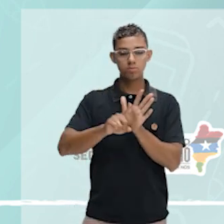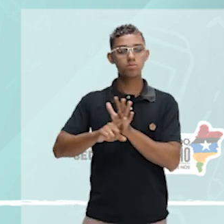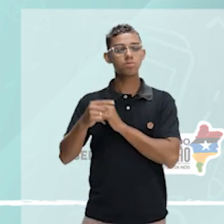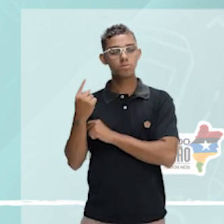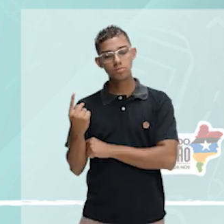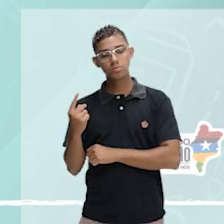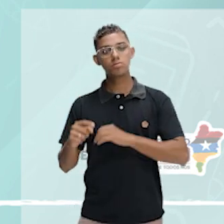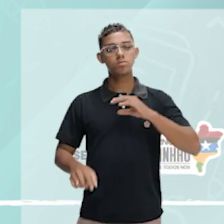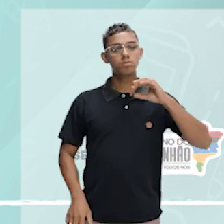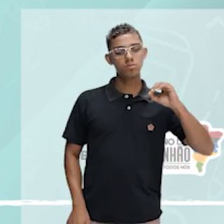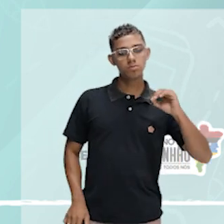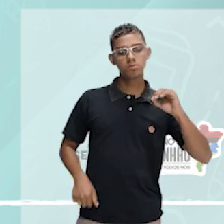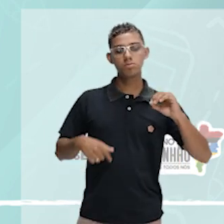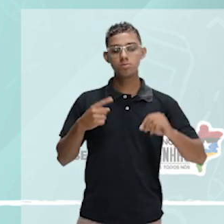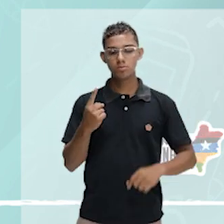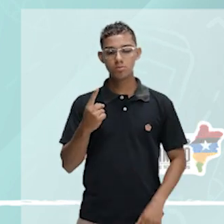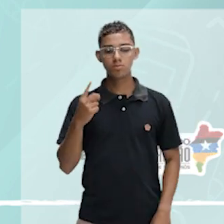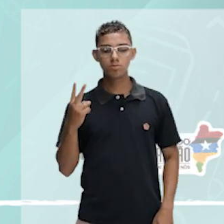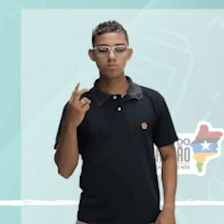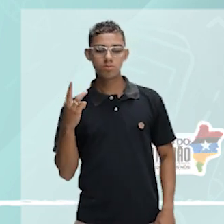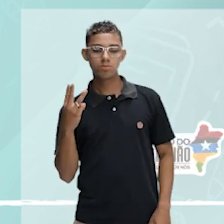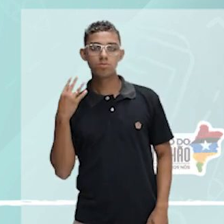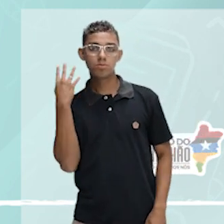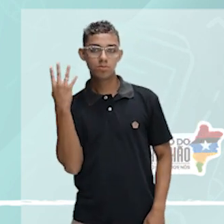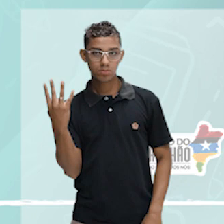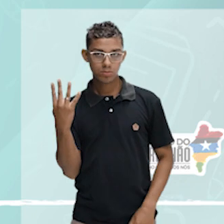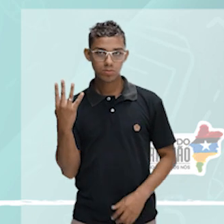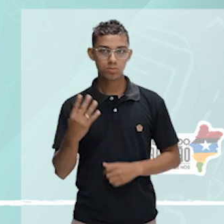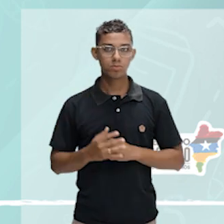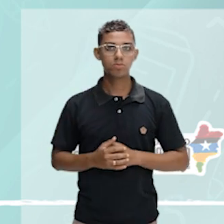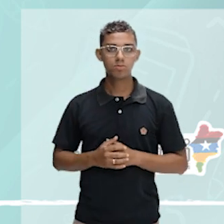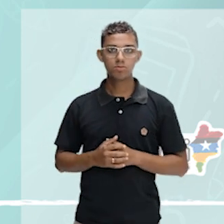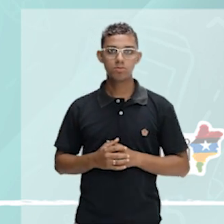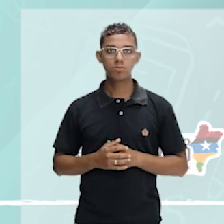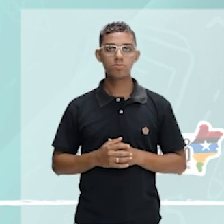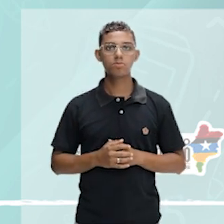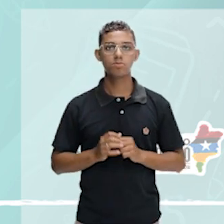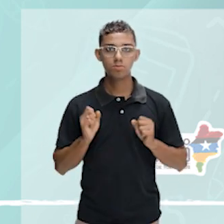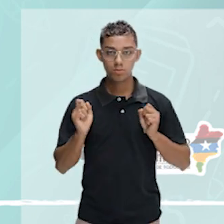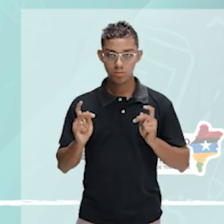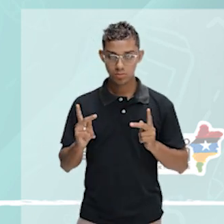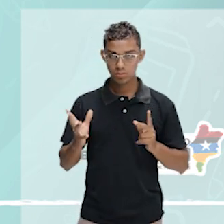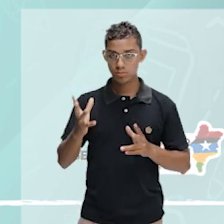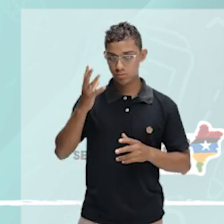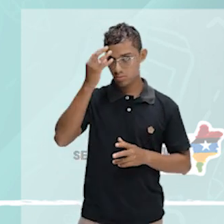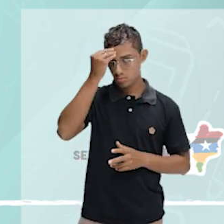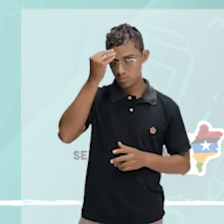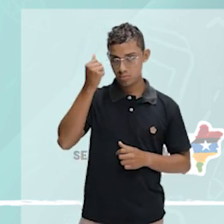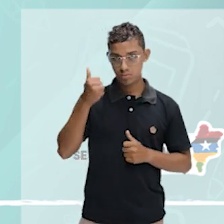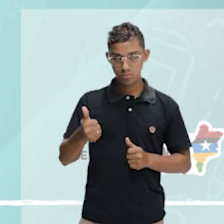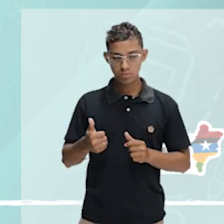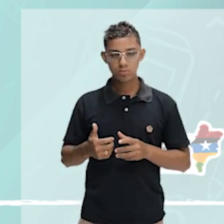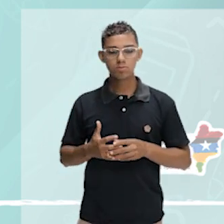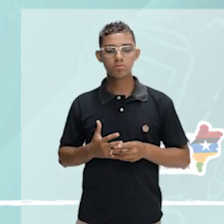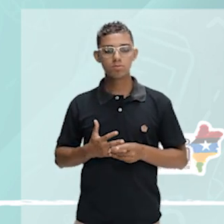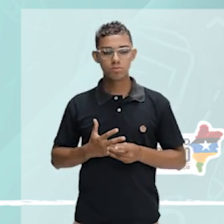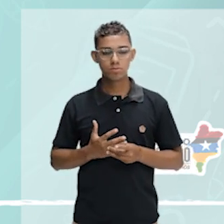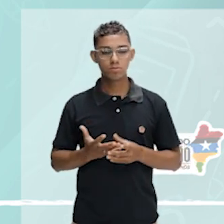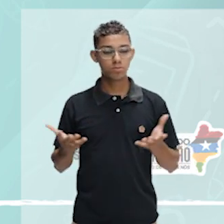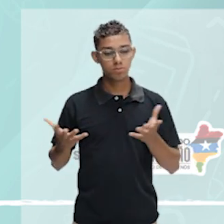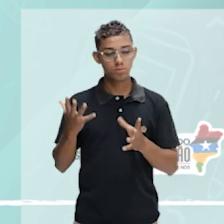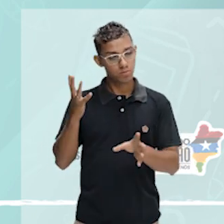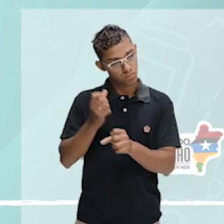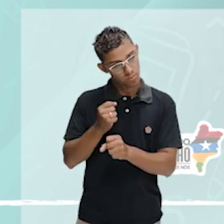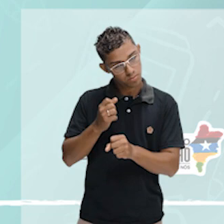2 menos 1 0 1 2 3 e o 4 guardou Beleza agora eu vou fazer a minha